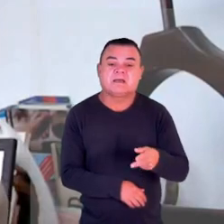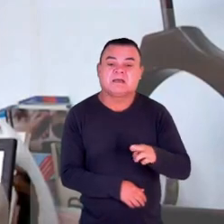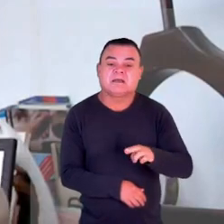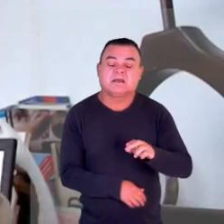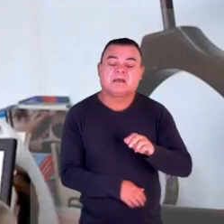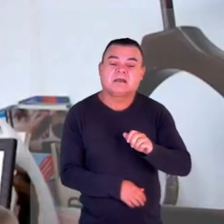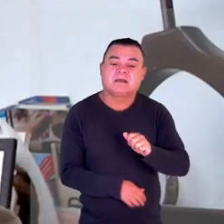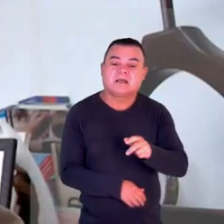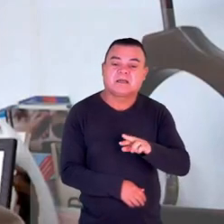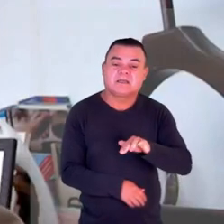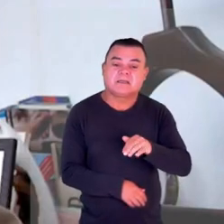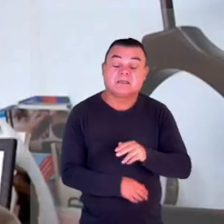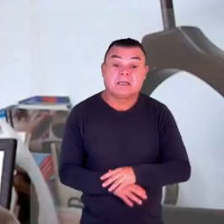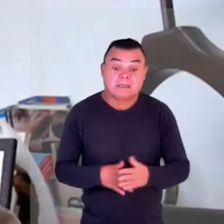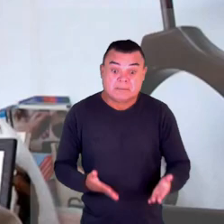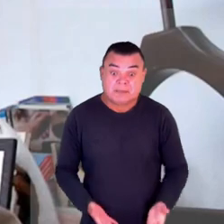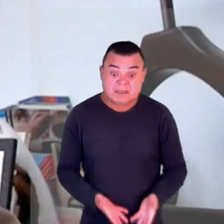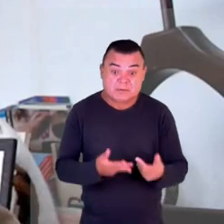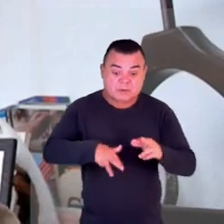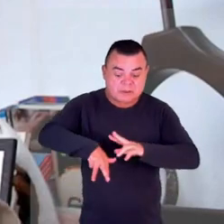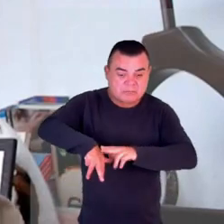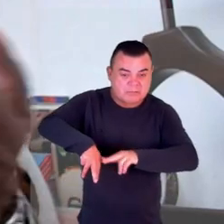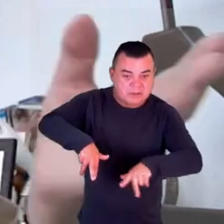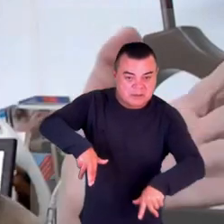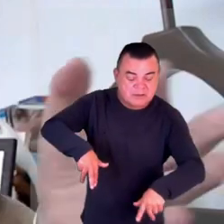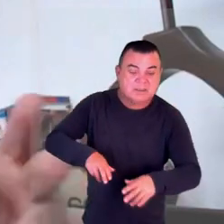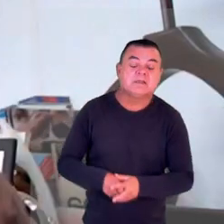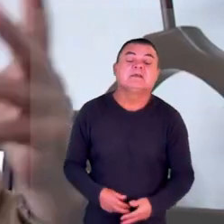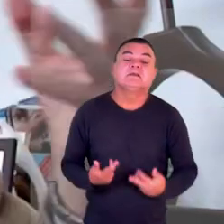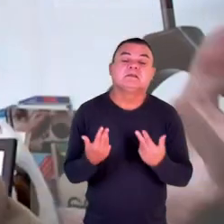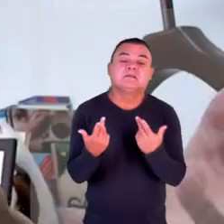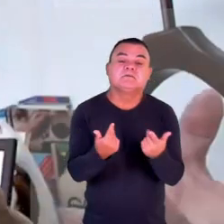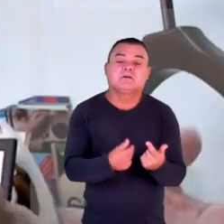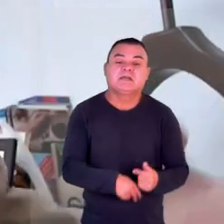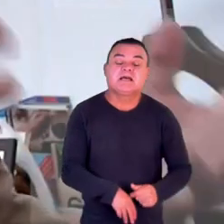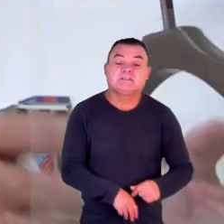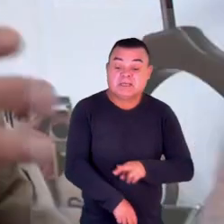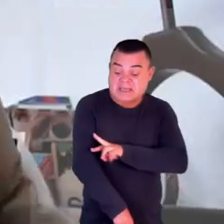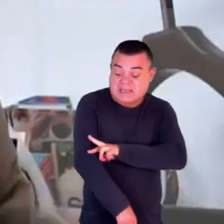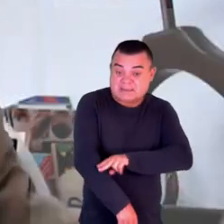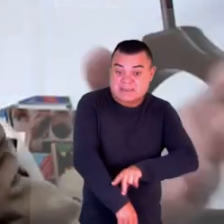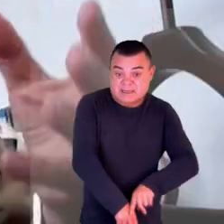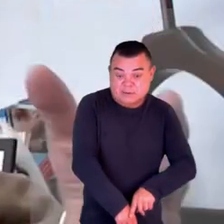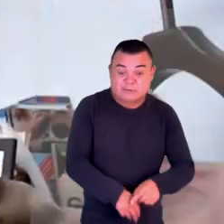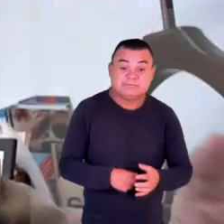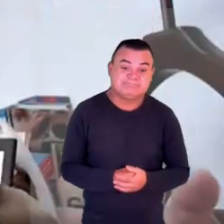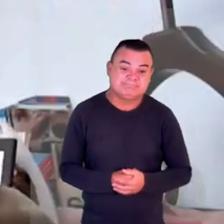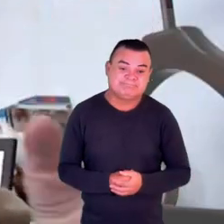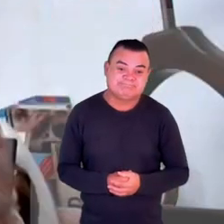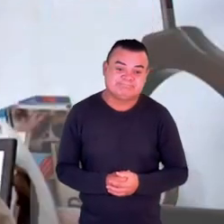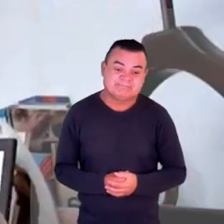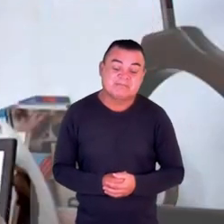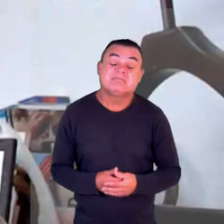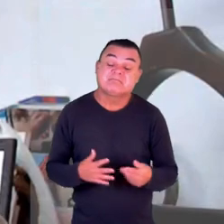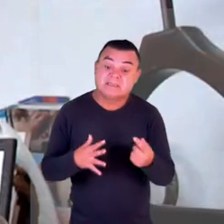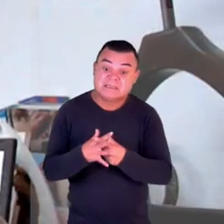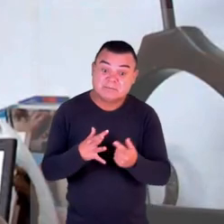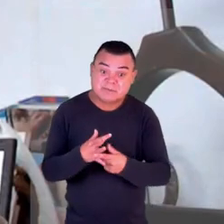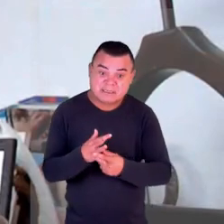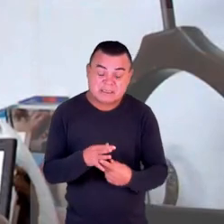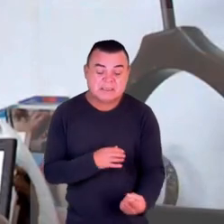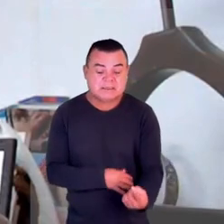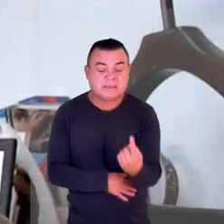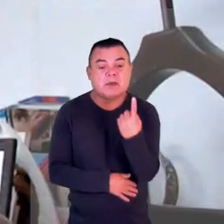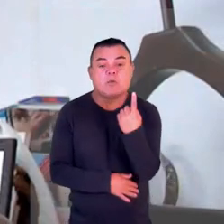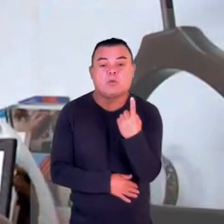relação à promoção de igualdade racial enfim são são são dois eixos dentre eles um eixo específico que trata